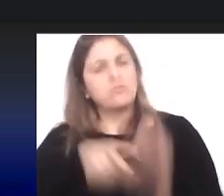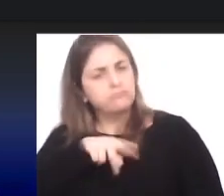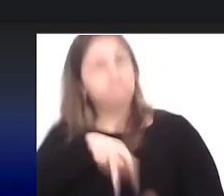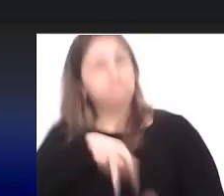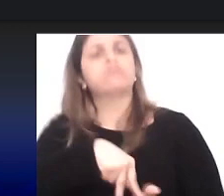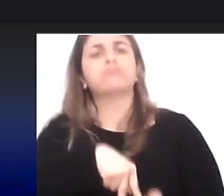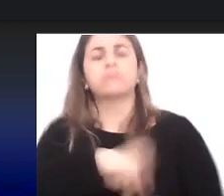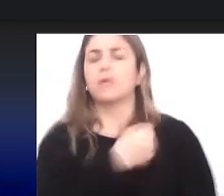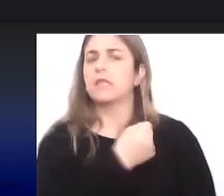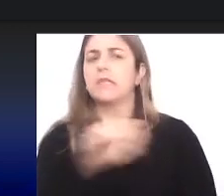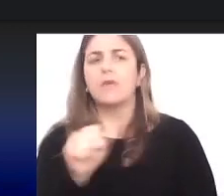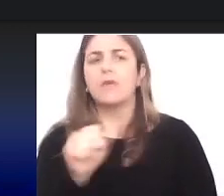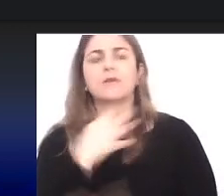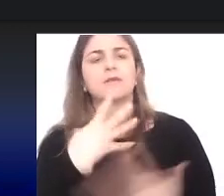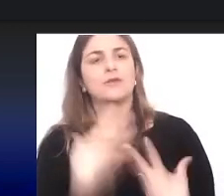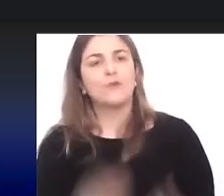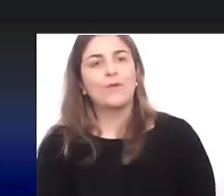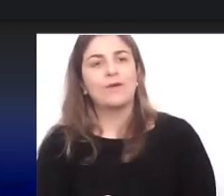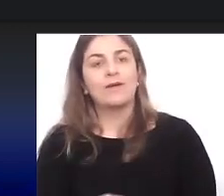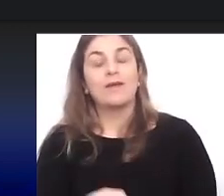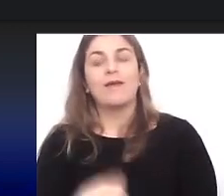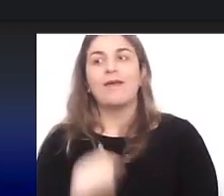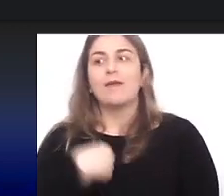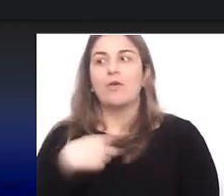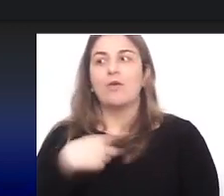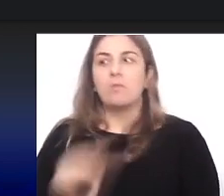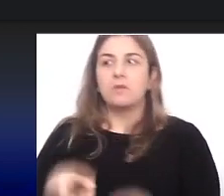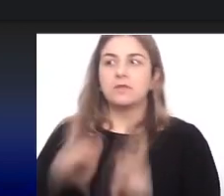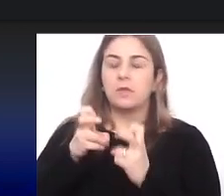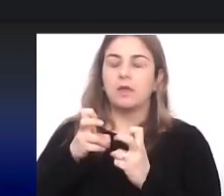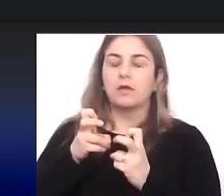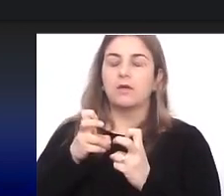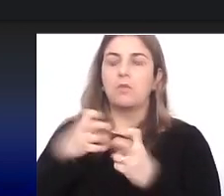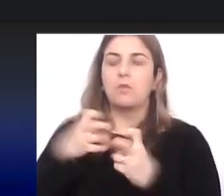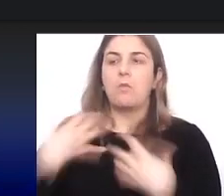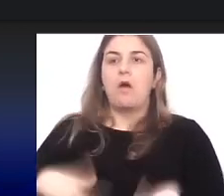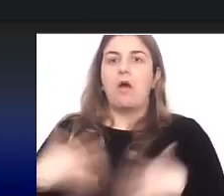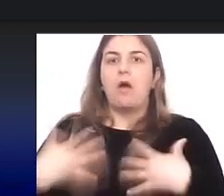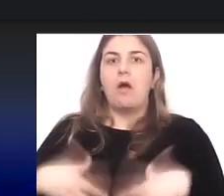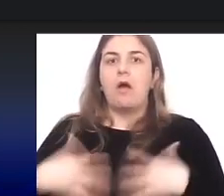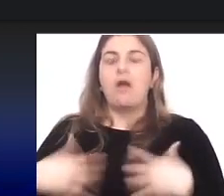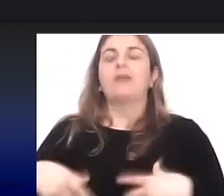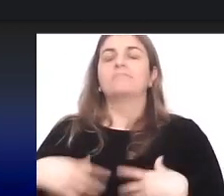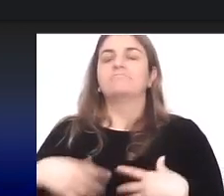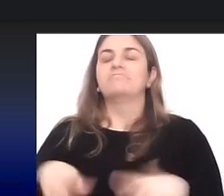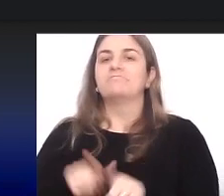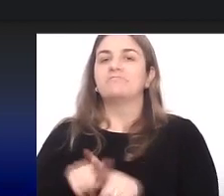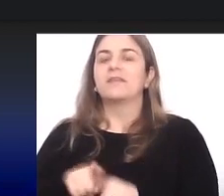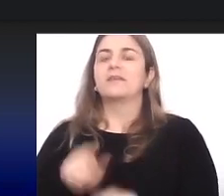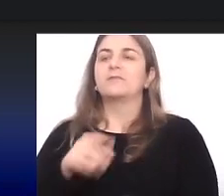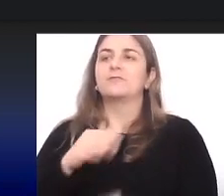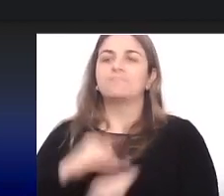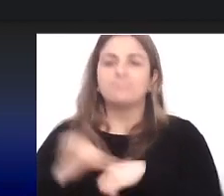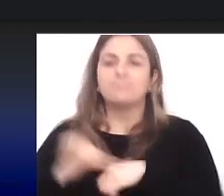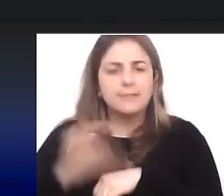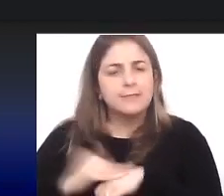fez sentir. Ninguém diria que essa pessoa tão afável, tão querida, tão